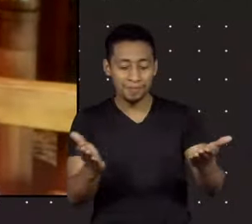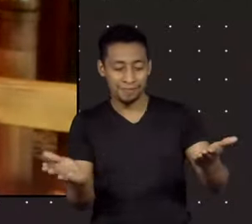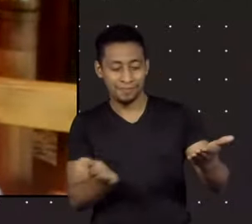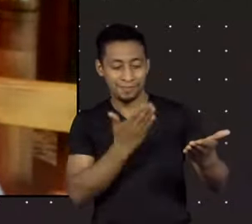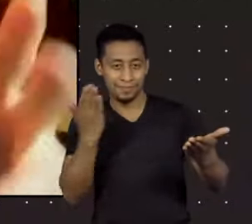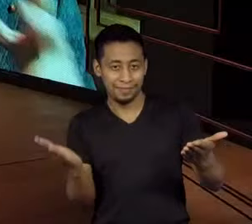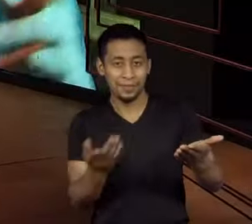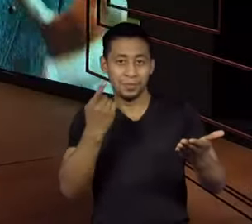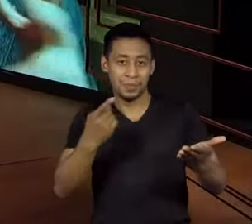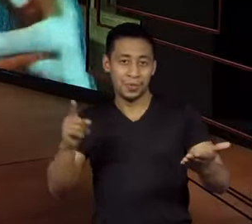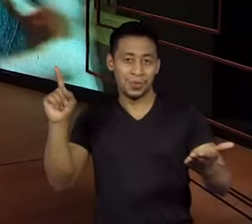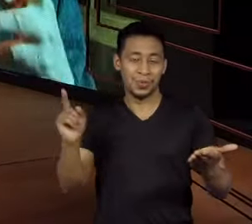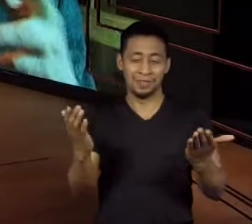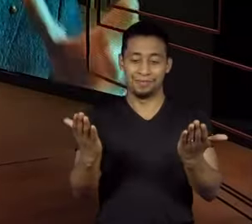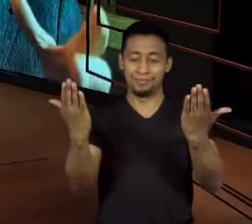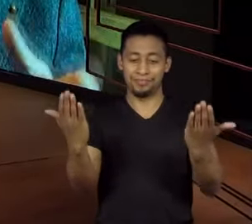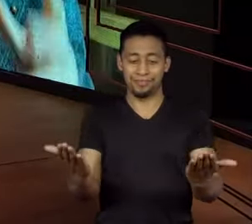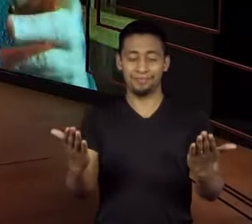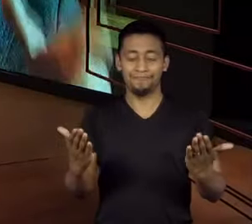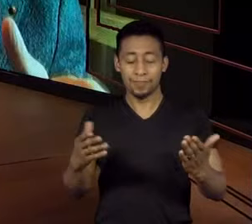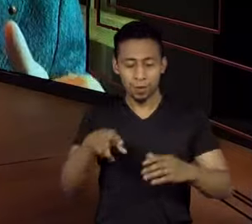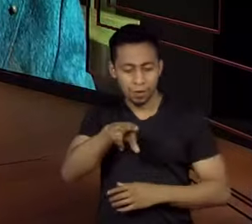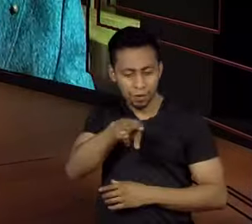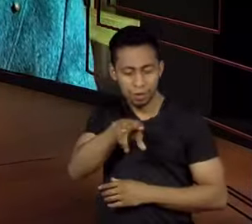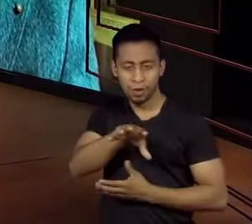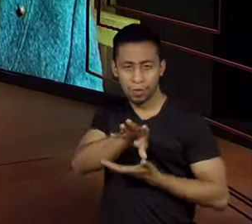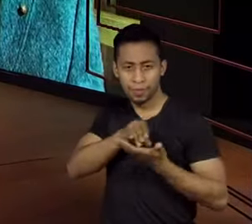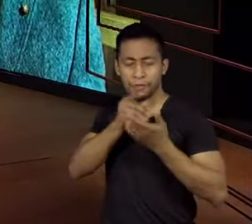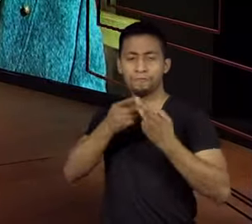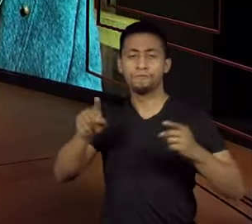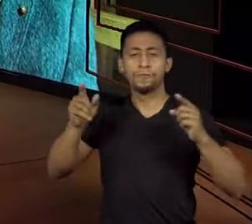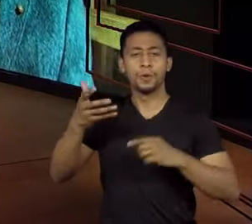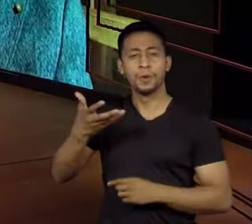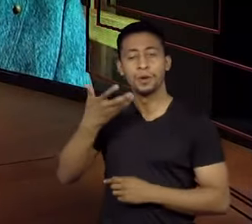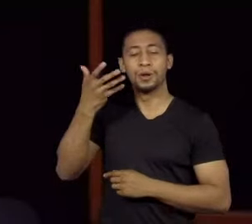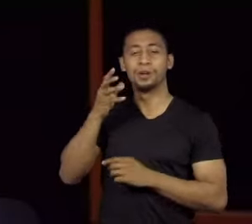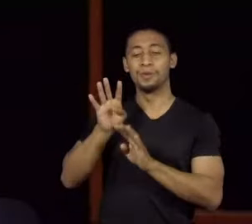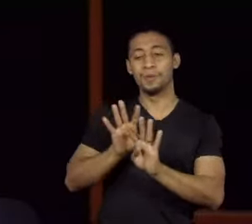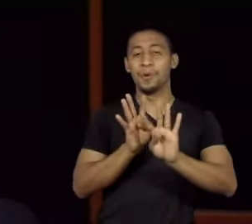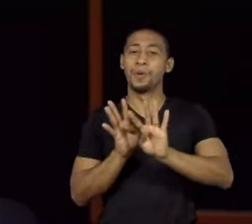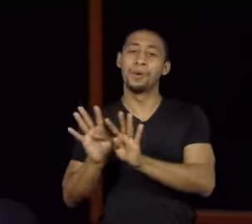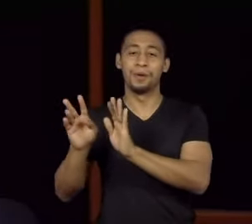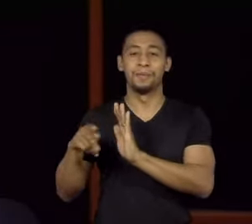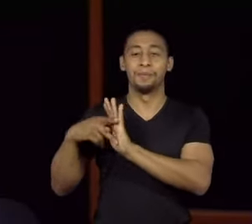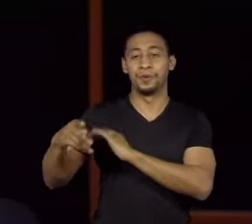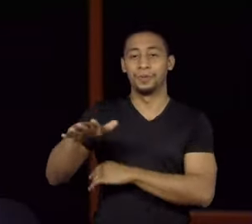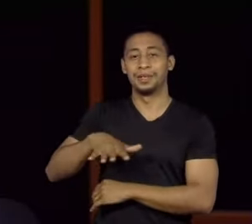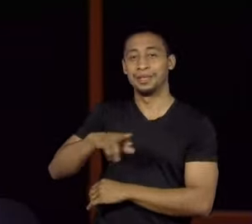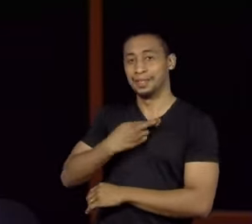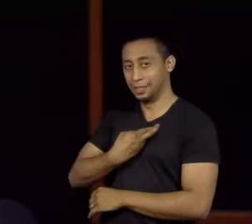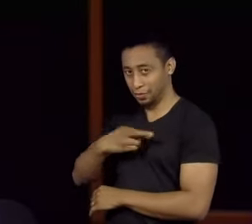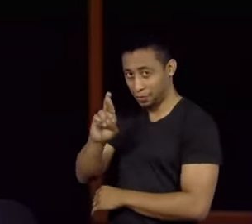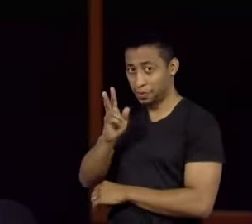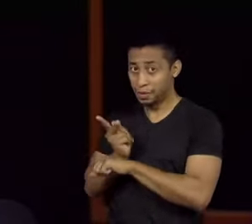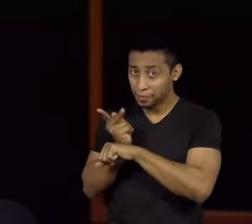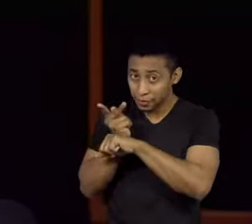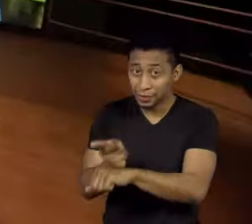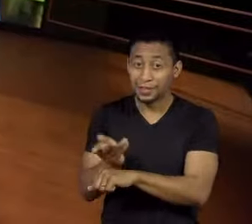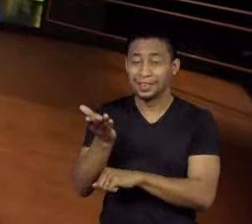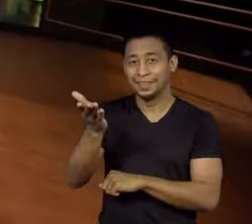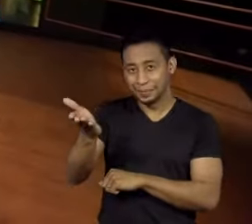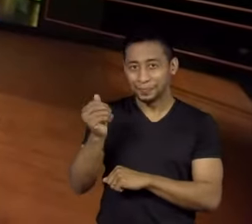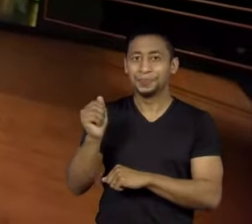de partituras de música orquestral e coral religiosa, né? Aí eu procurei o professor Sérgio Buarque de Holanda, que é o